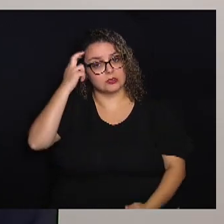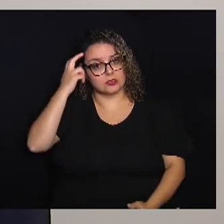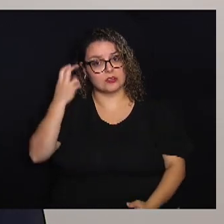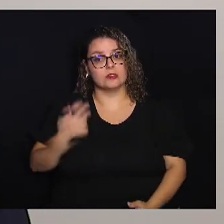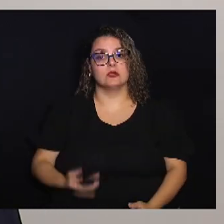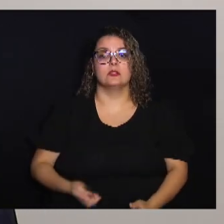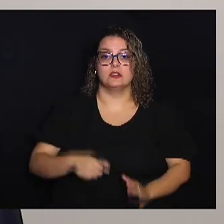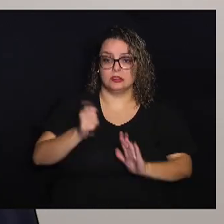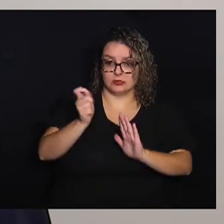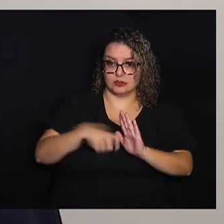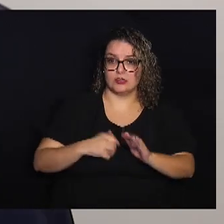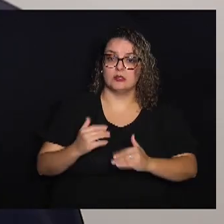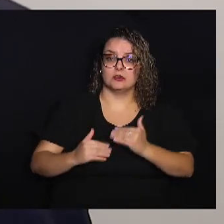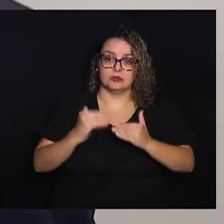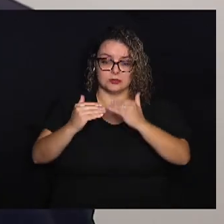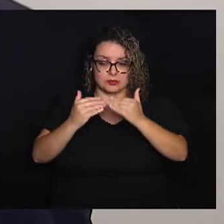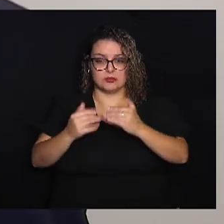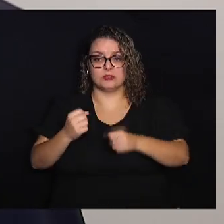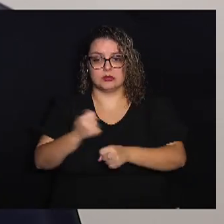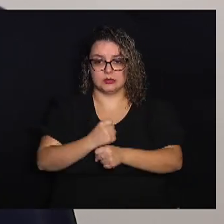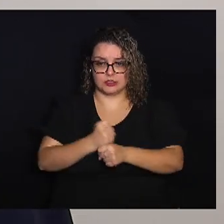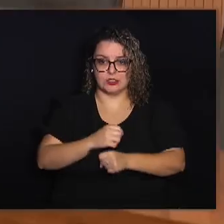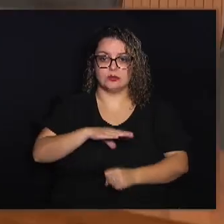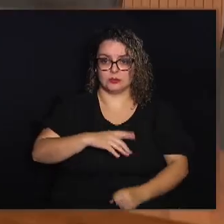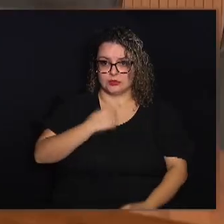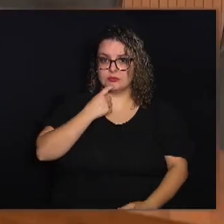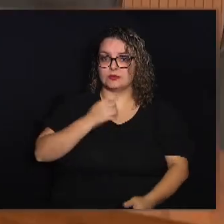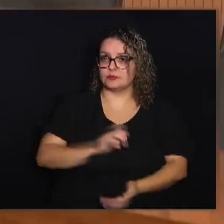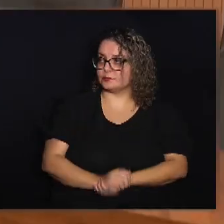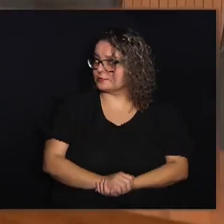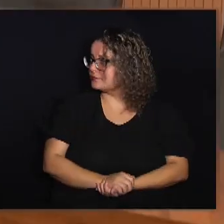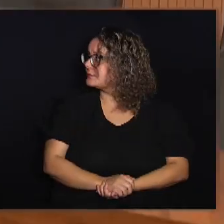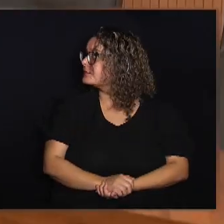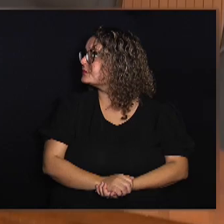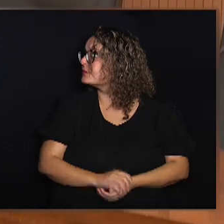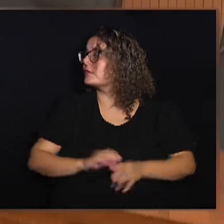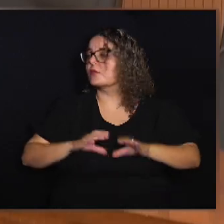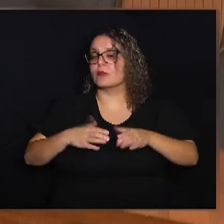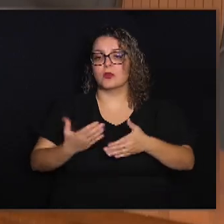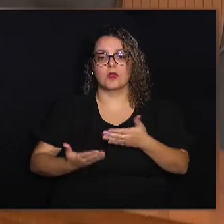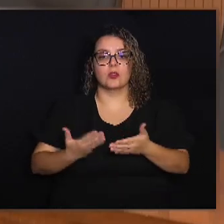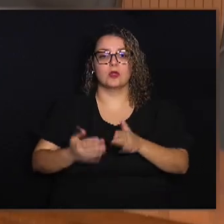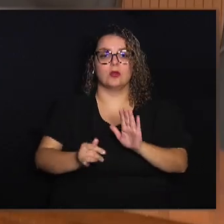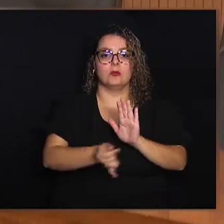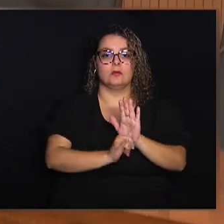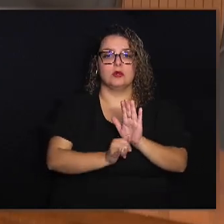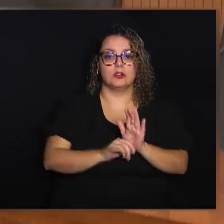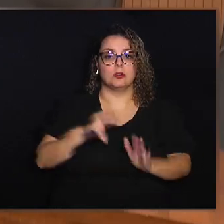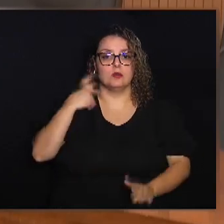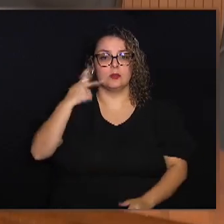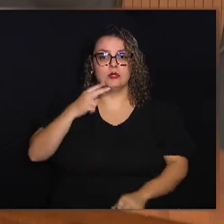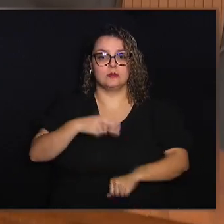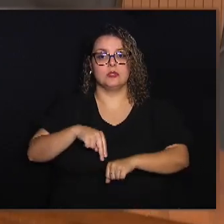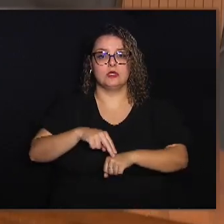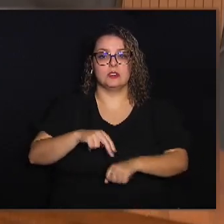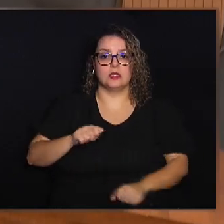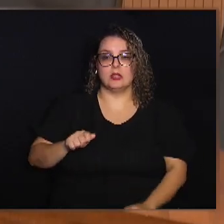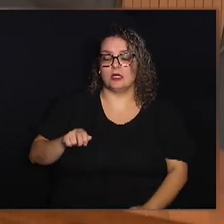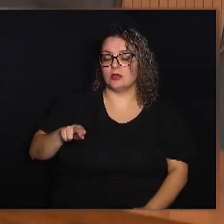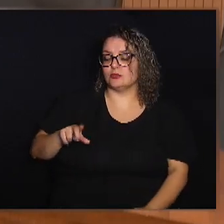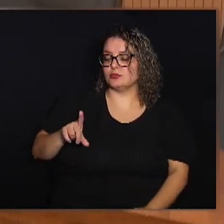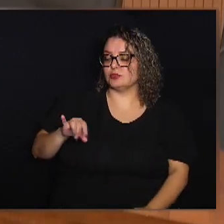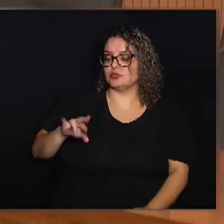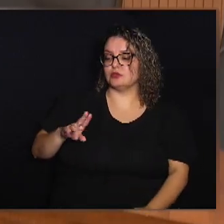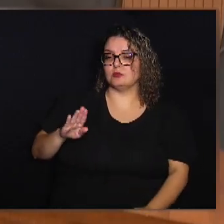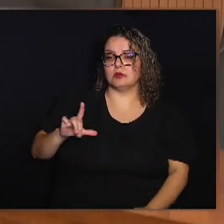a desenvolver esse ano no município de Campinas. A comissão tratou sobre o edital da Política Nacional Aldir Blanc, que destinará